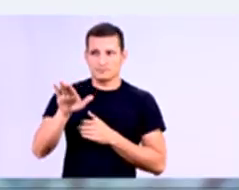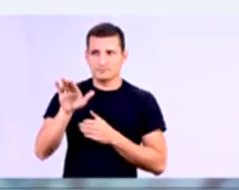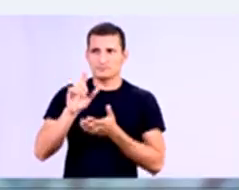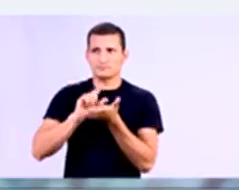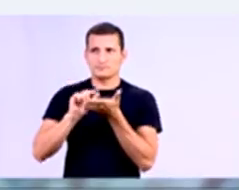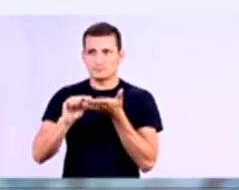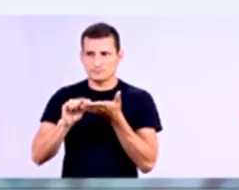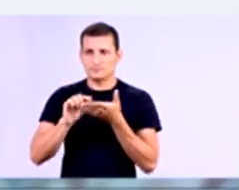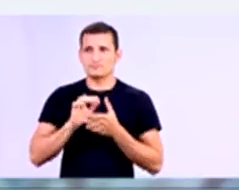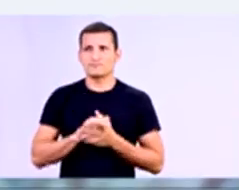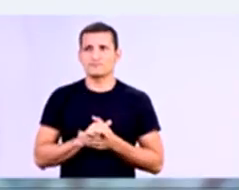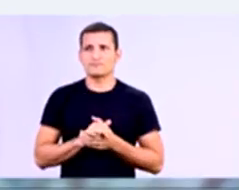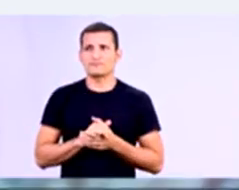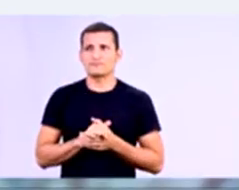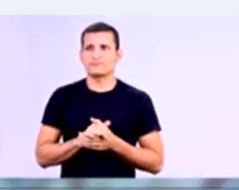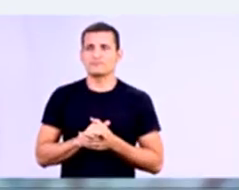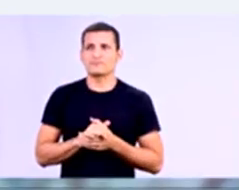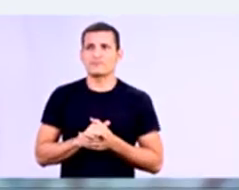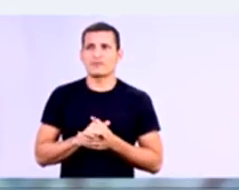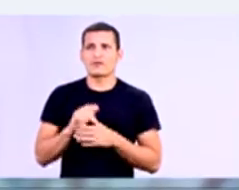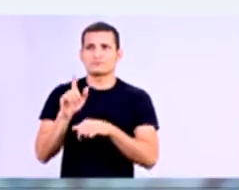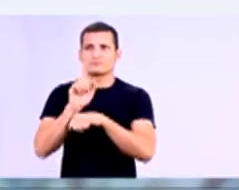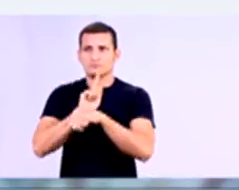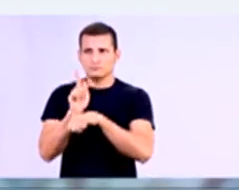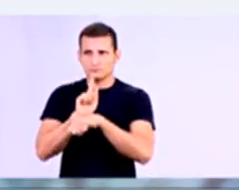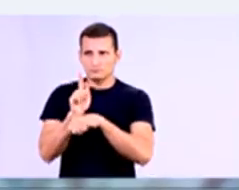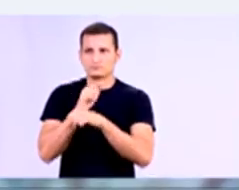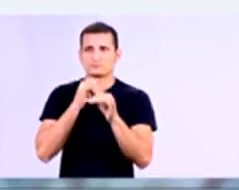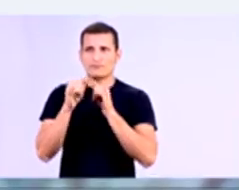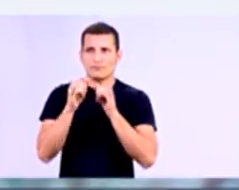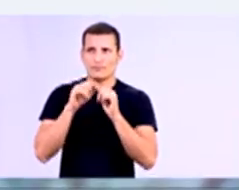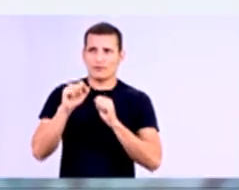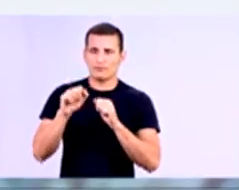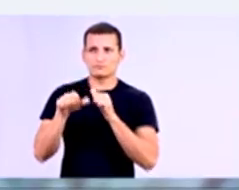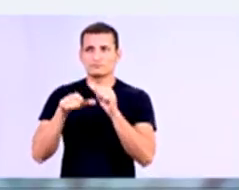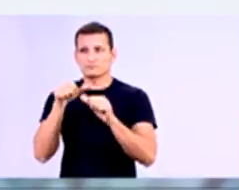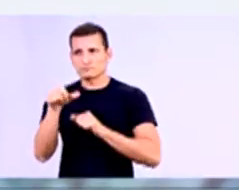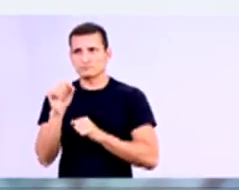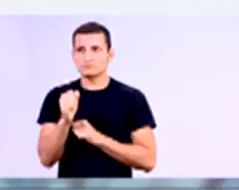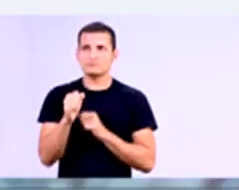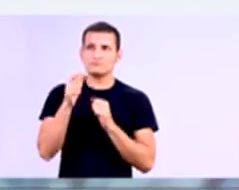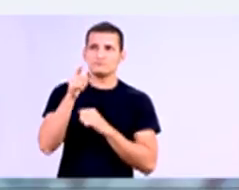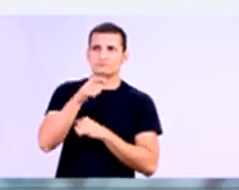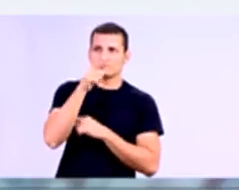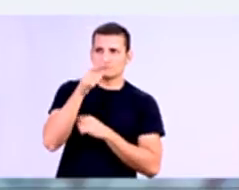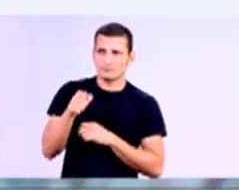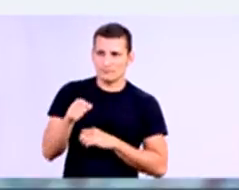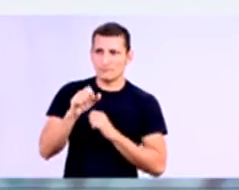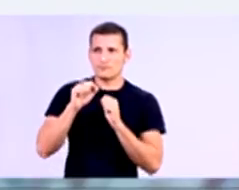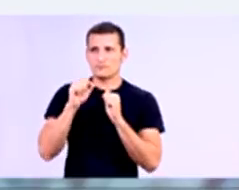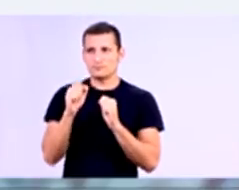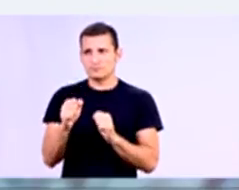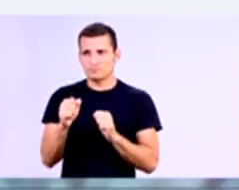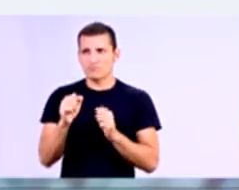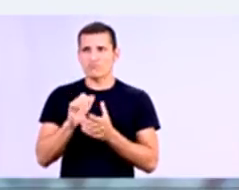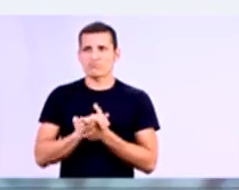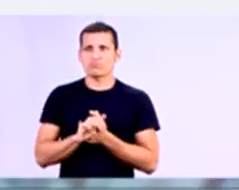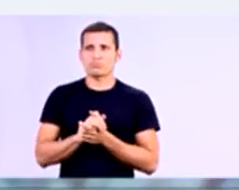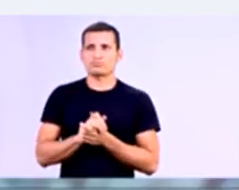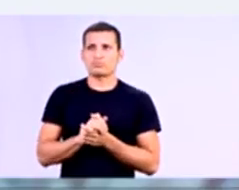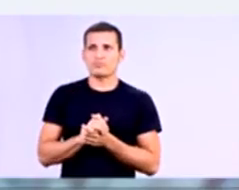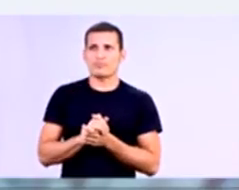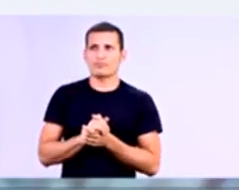aí se referencia no gerenciamento da informação, que pode ser alterar, pode ser deletar, pode ser